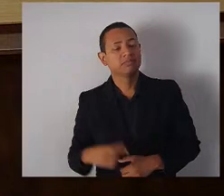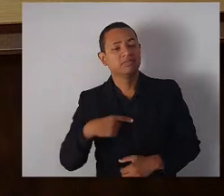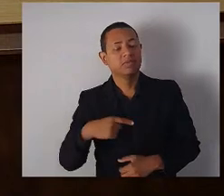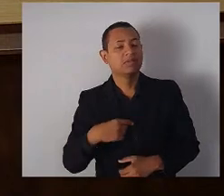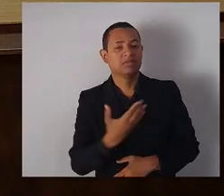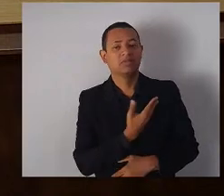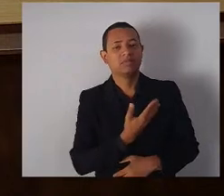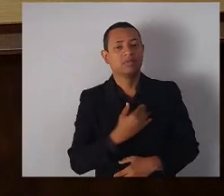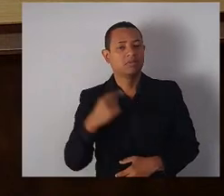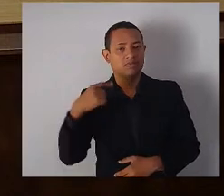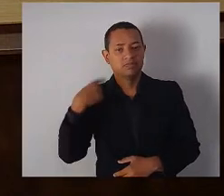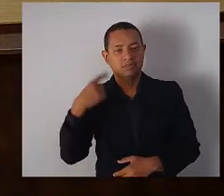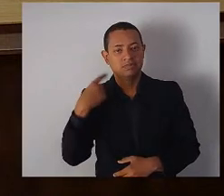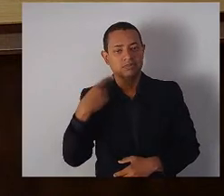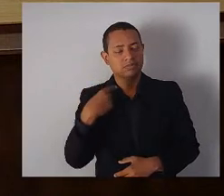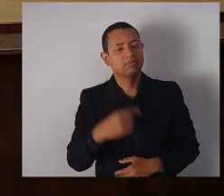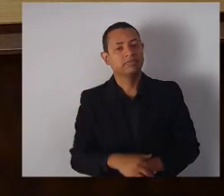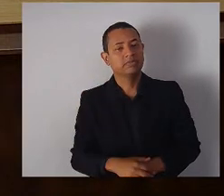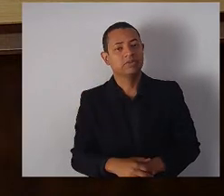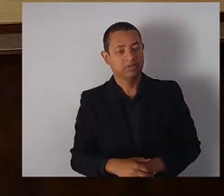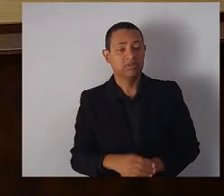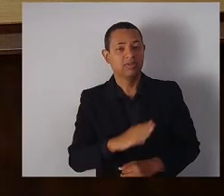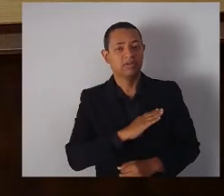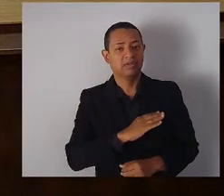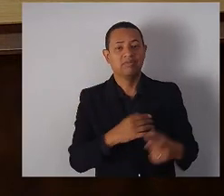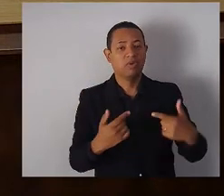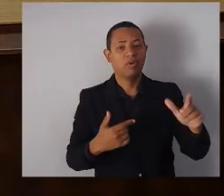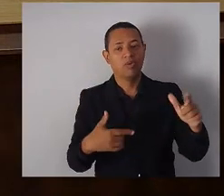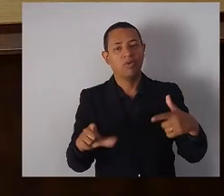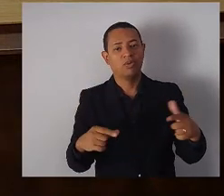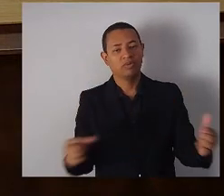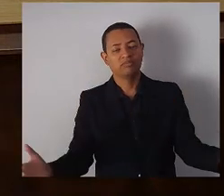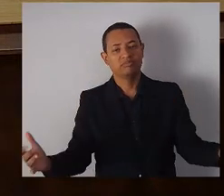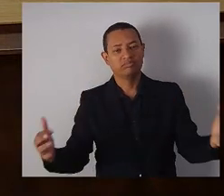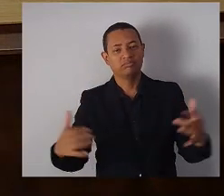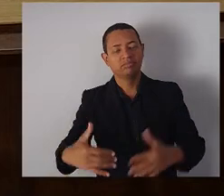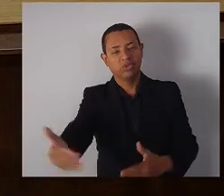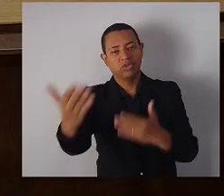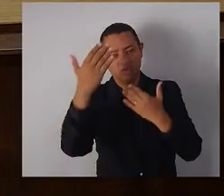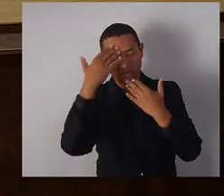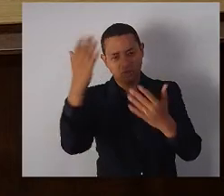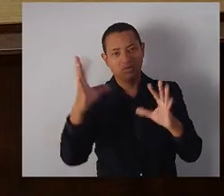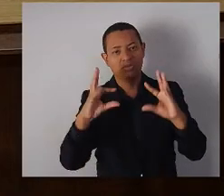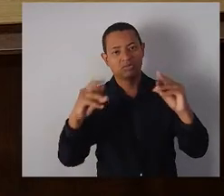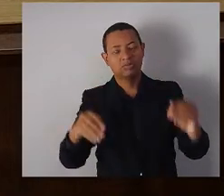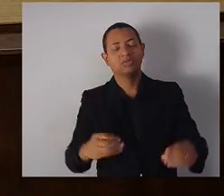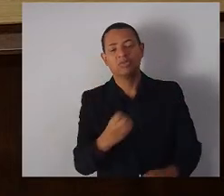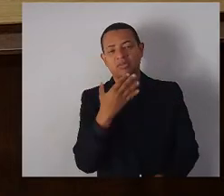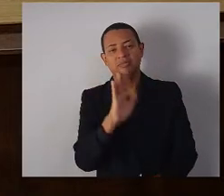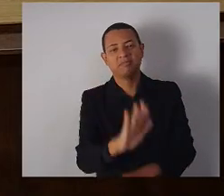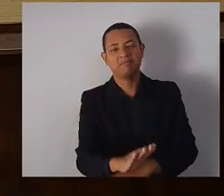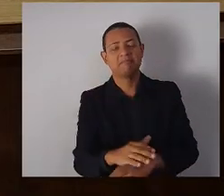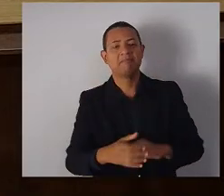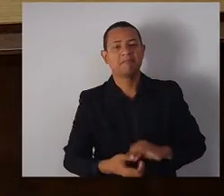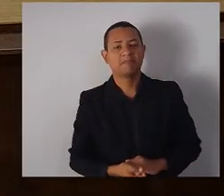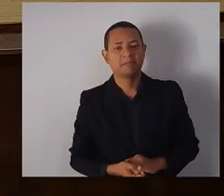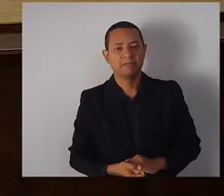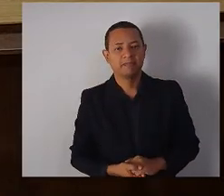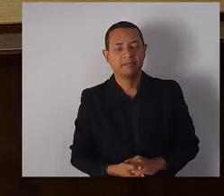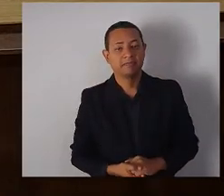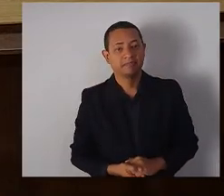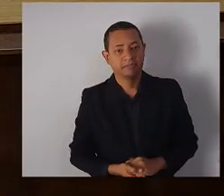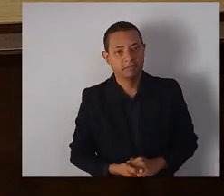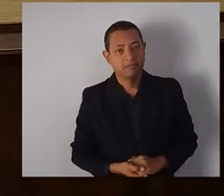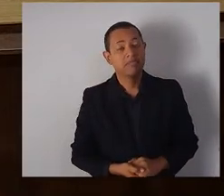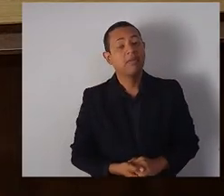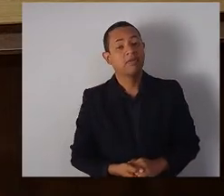os demais colegas que estão aqui presentes. Muito obrigado a todos, uma boa tarde. Para apreciação